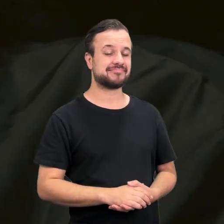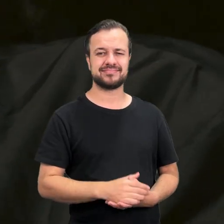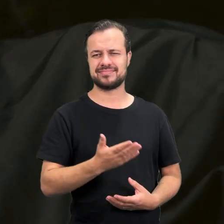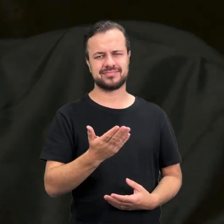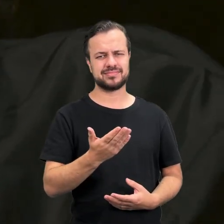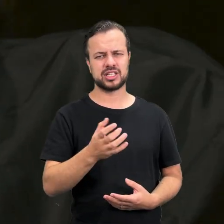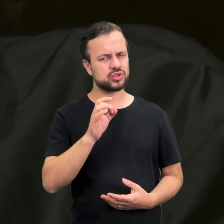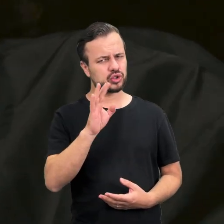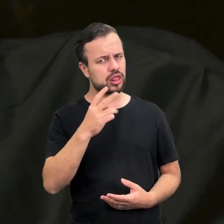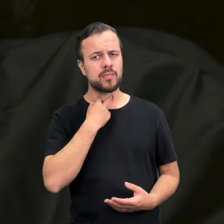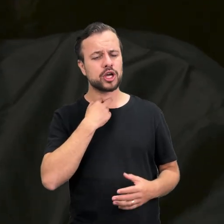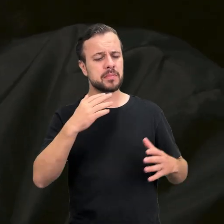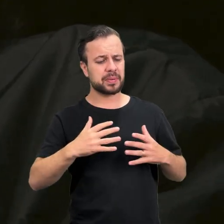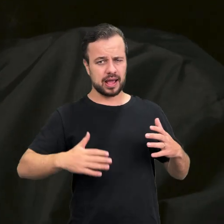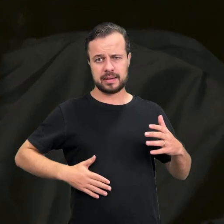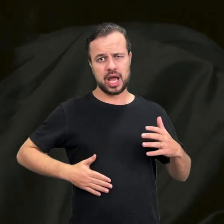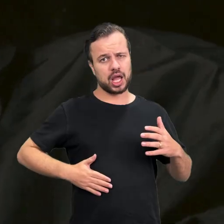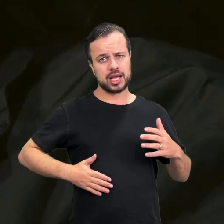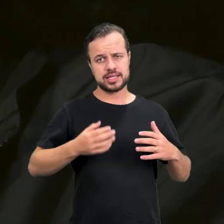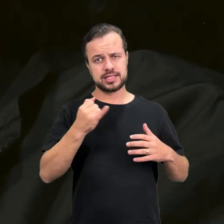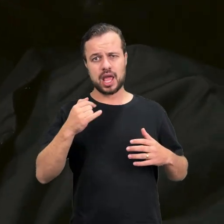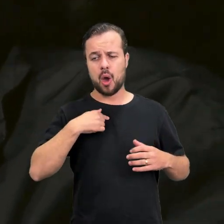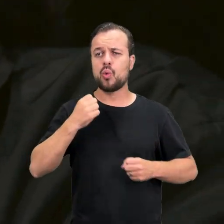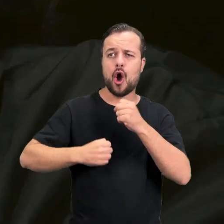deixar bater a bola na barriga, vai ser socorro.